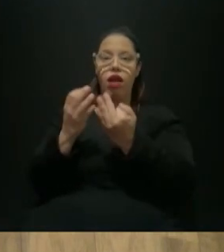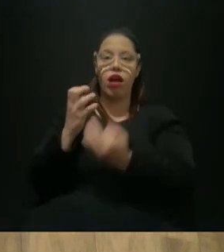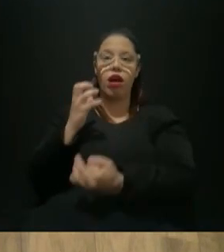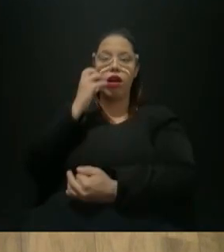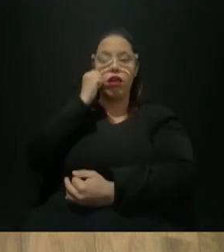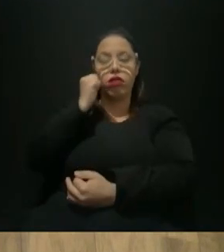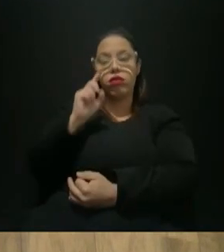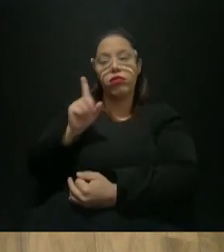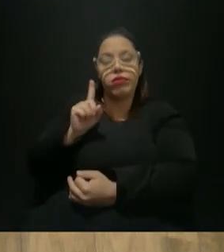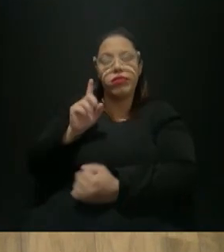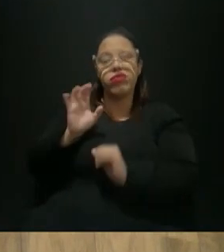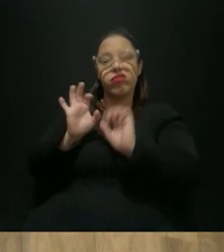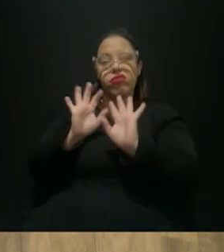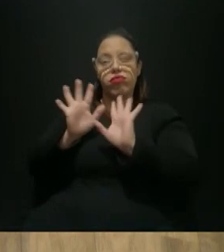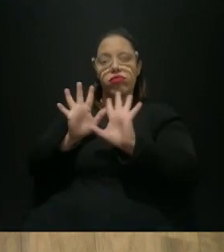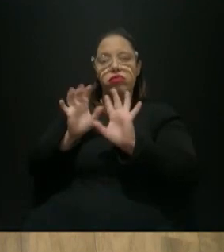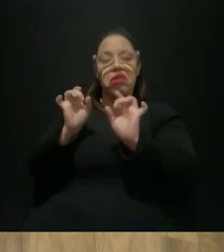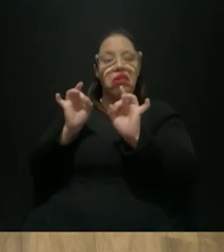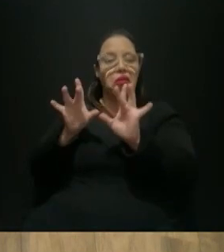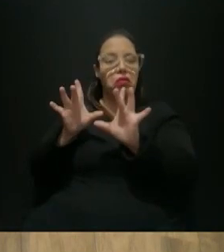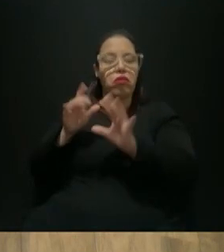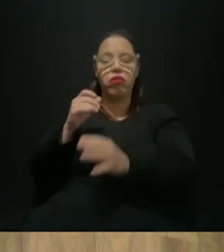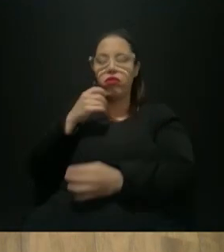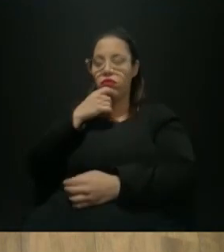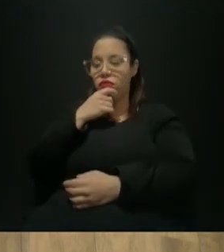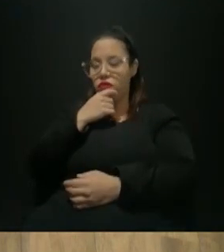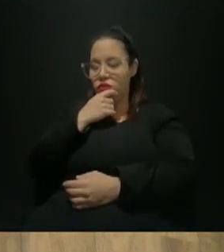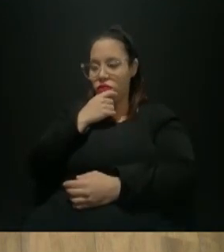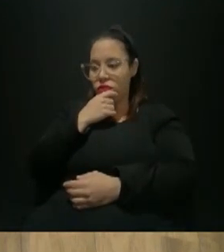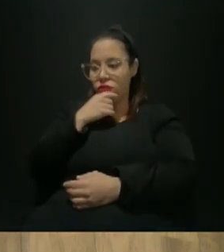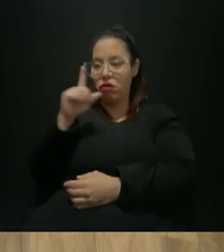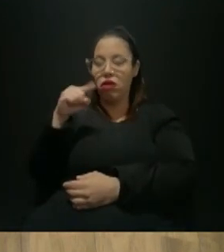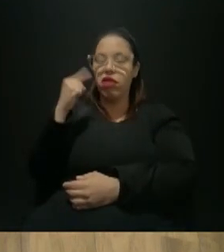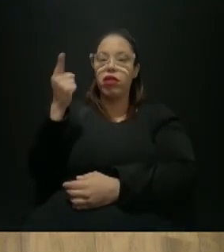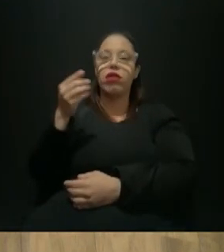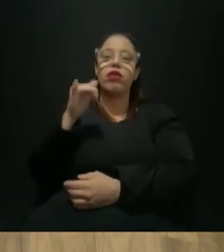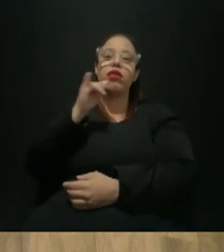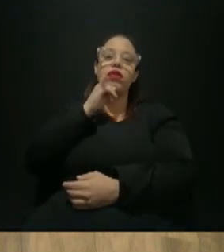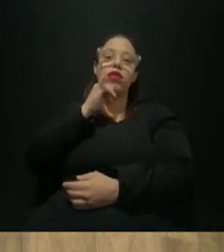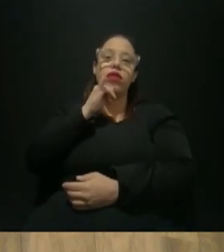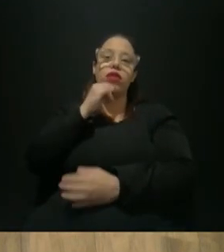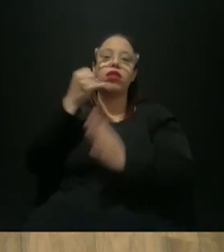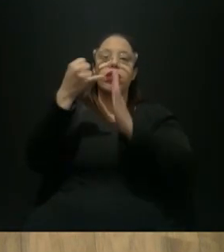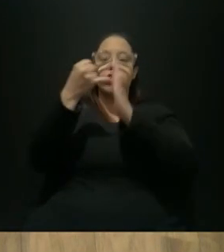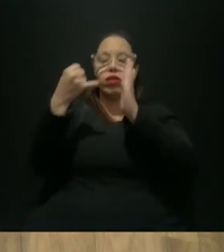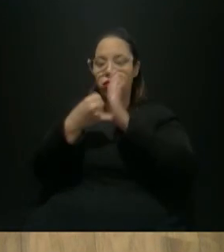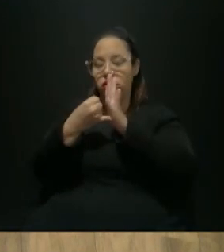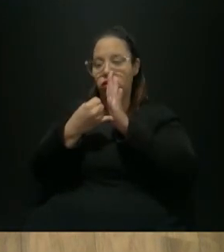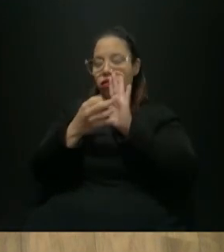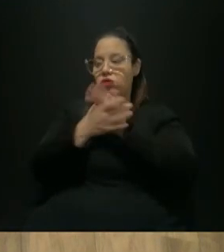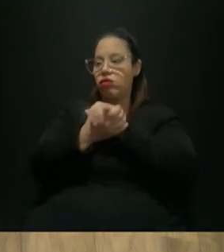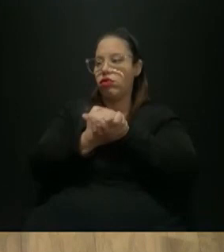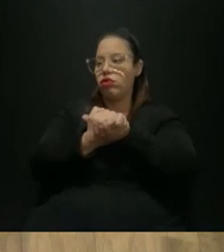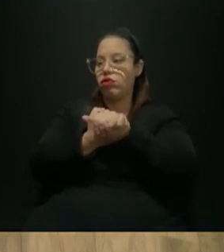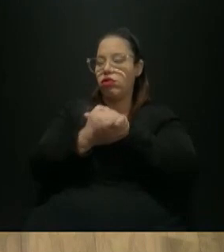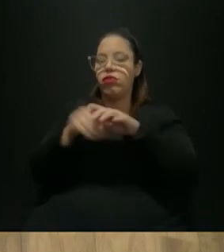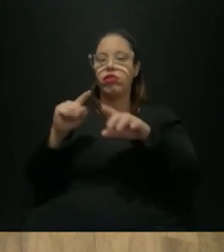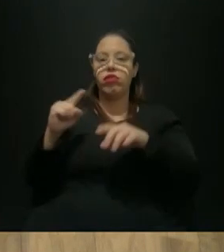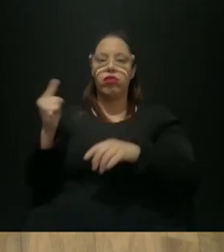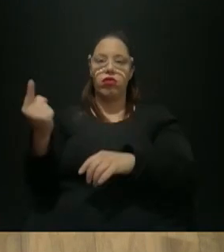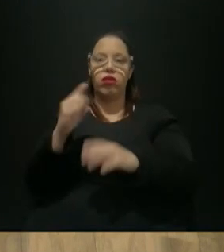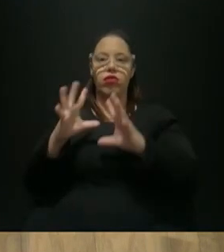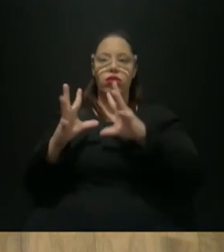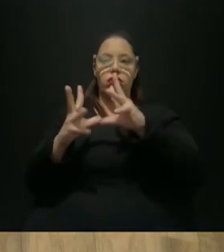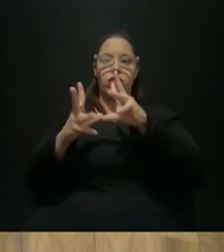família definitiva dela, do que estar, por exemplo, institucionalizada? Olha, no mundo a gente sabe de pesquisas